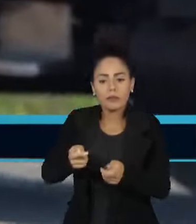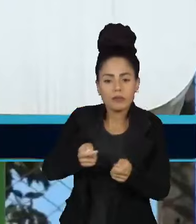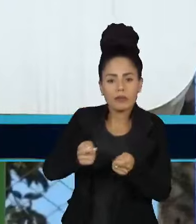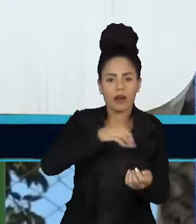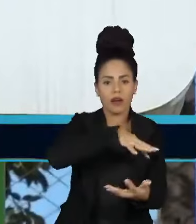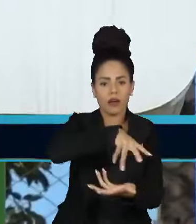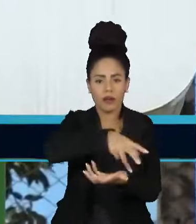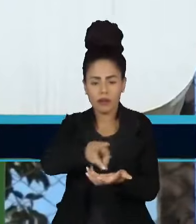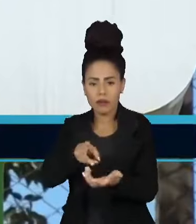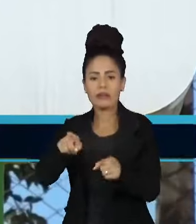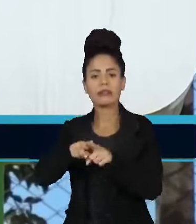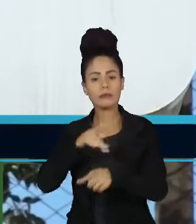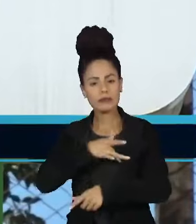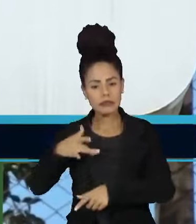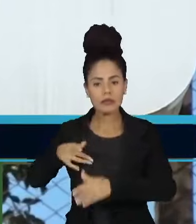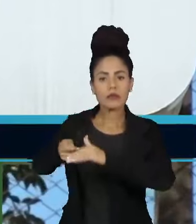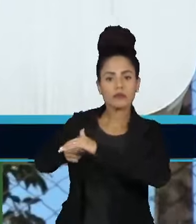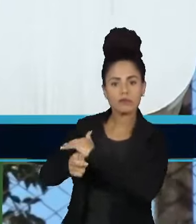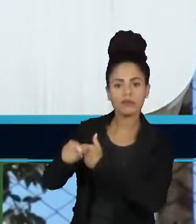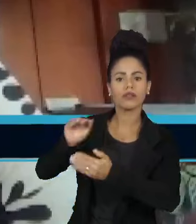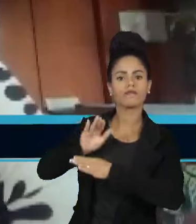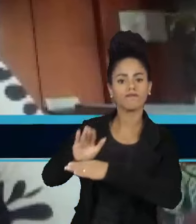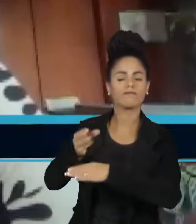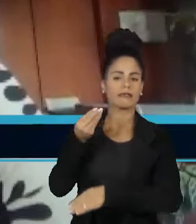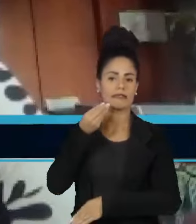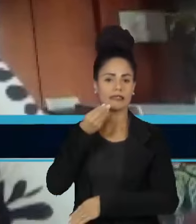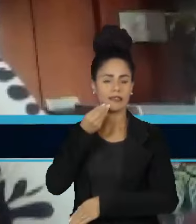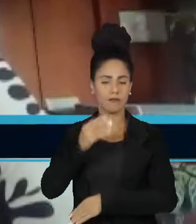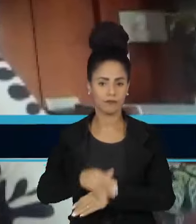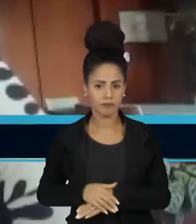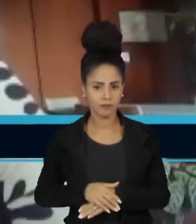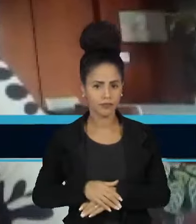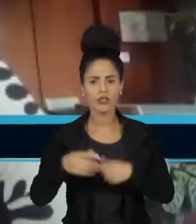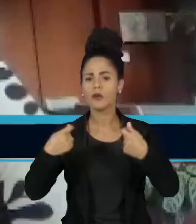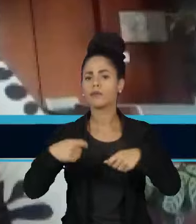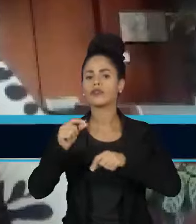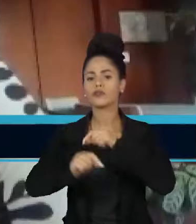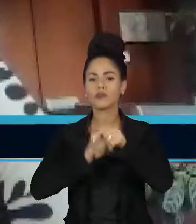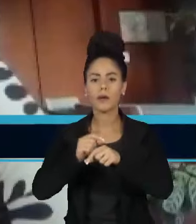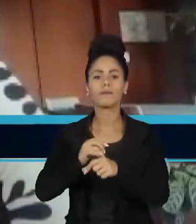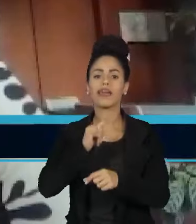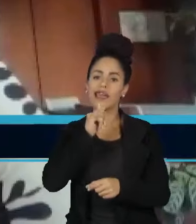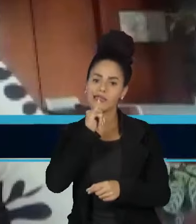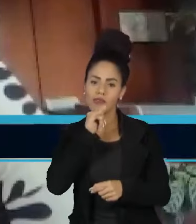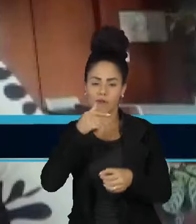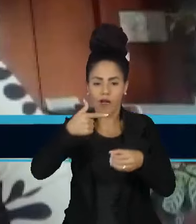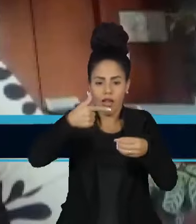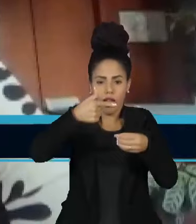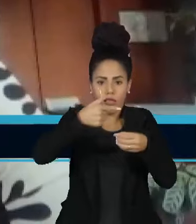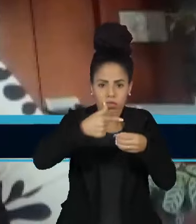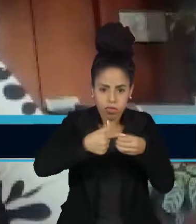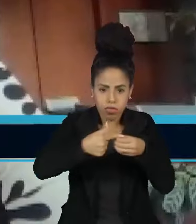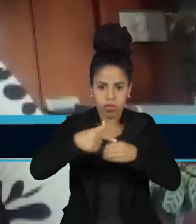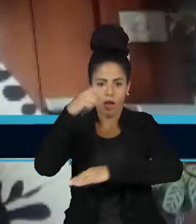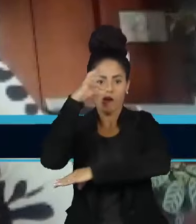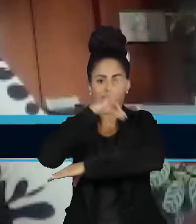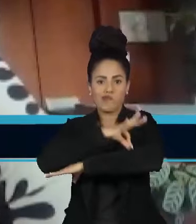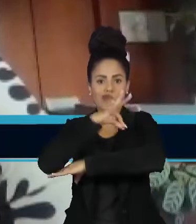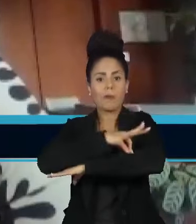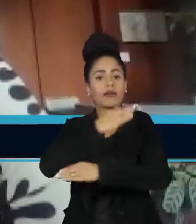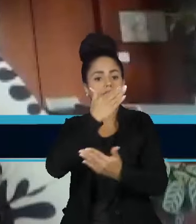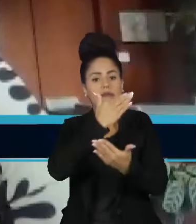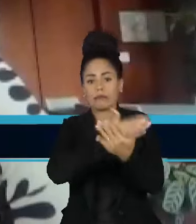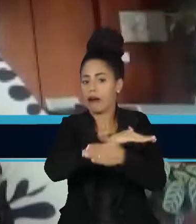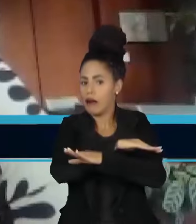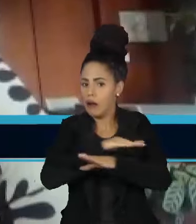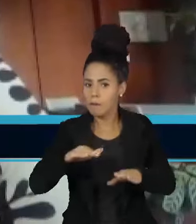saúde e atacar a raiz do problema. Teria que se banir o uso de combustíveis fósseis até 2030,